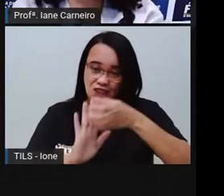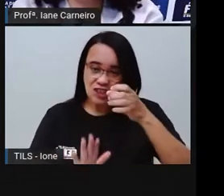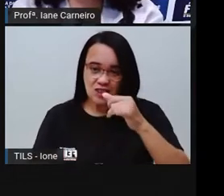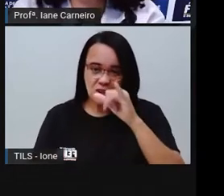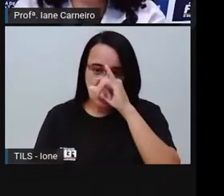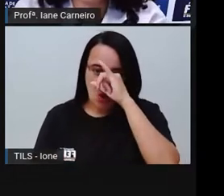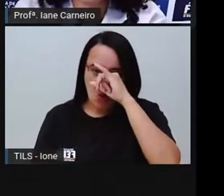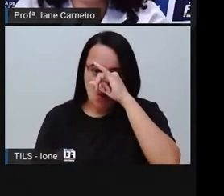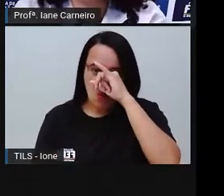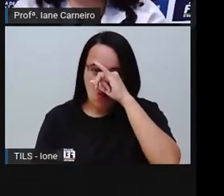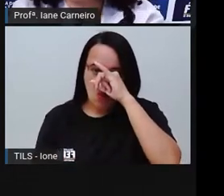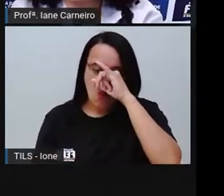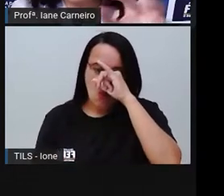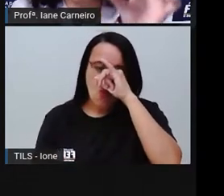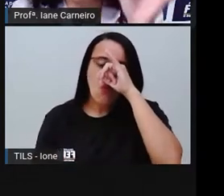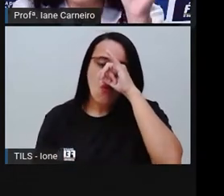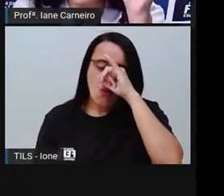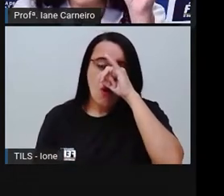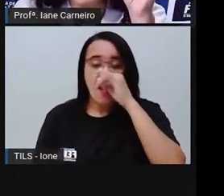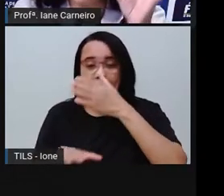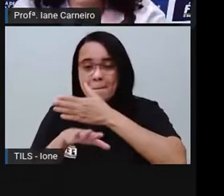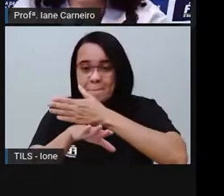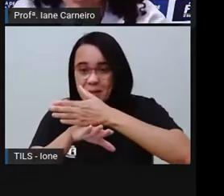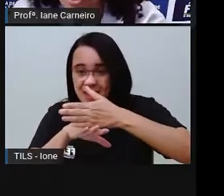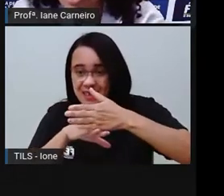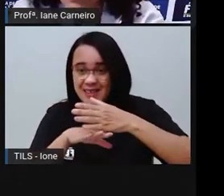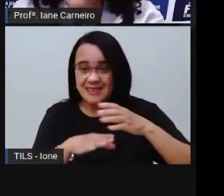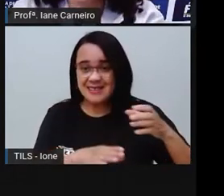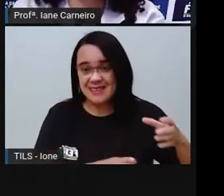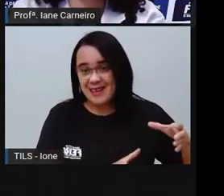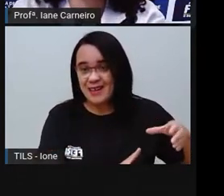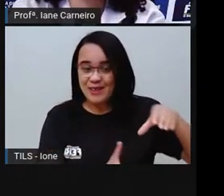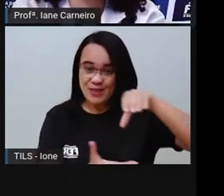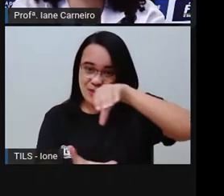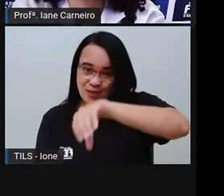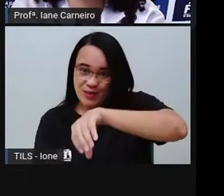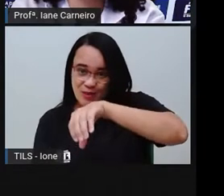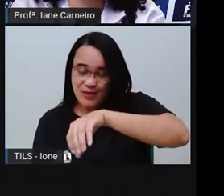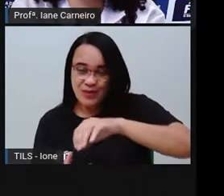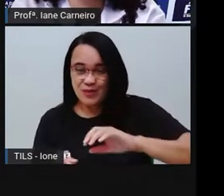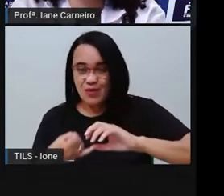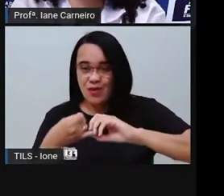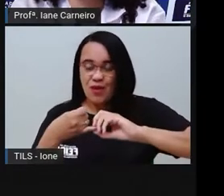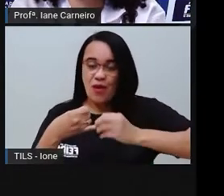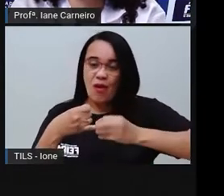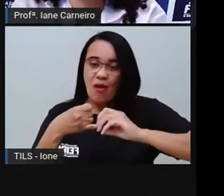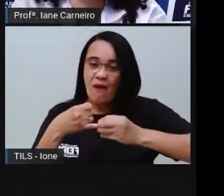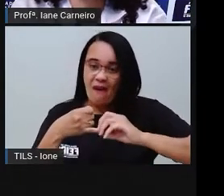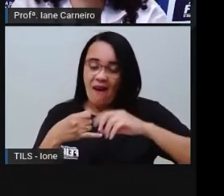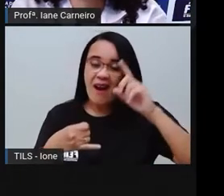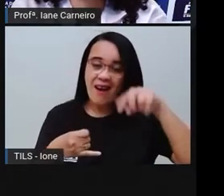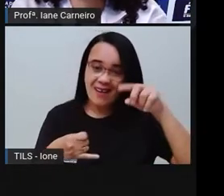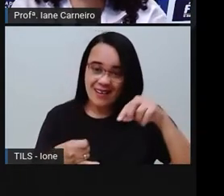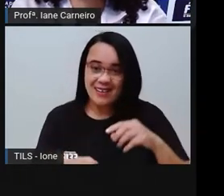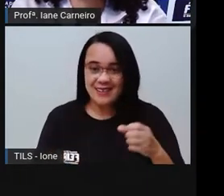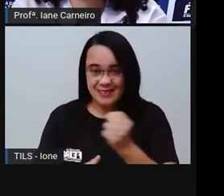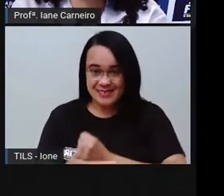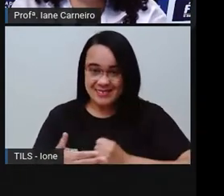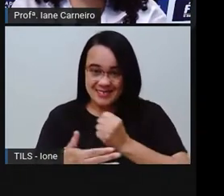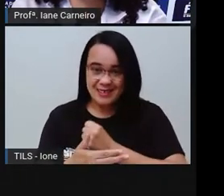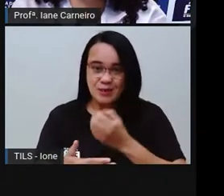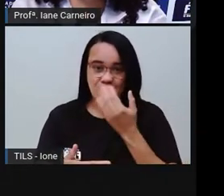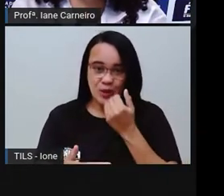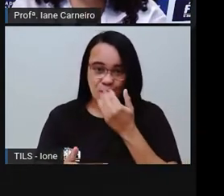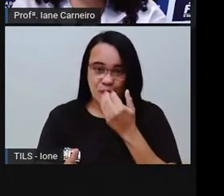é começou aquela parte branca gente bota no feijão o o o gato que Vocês